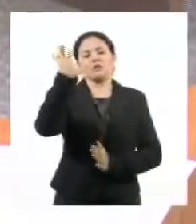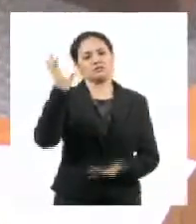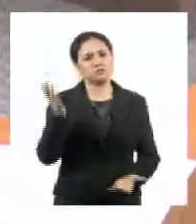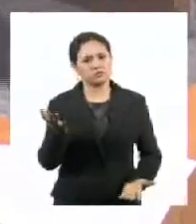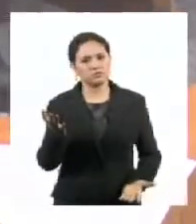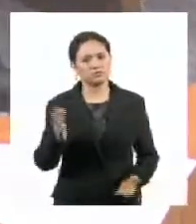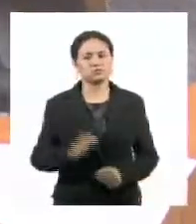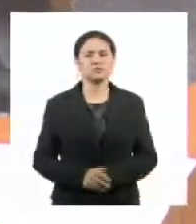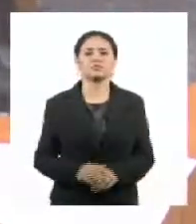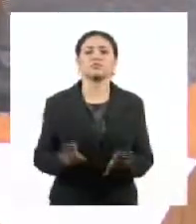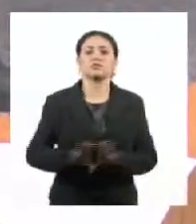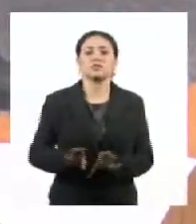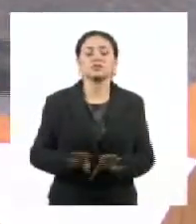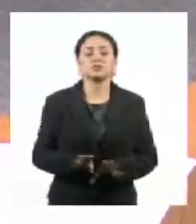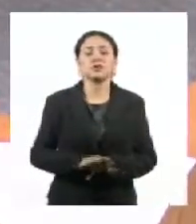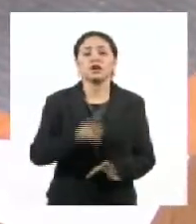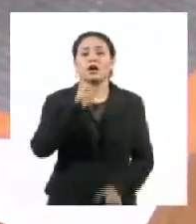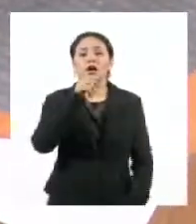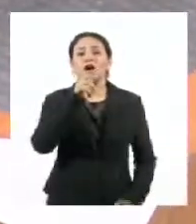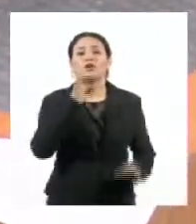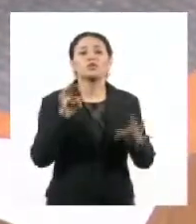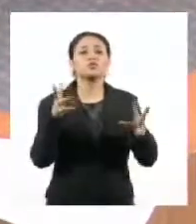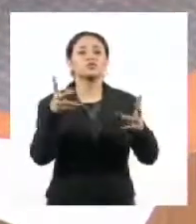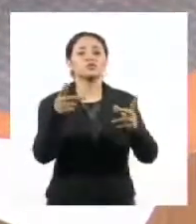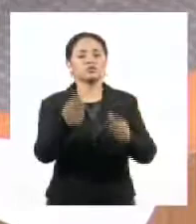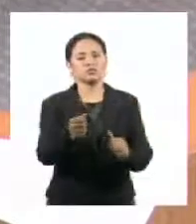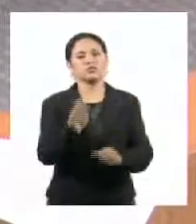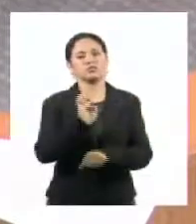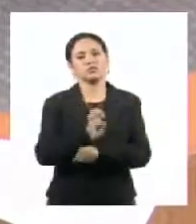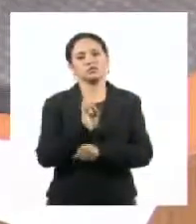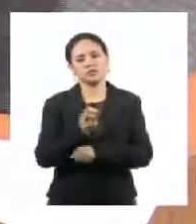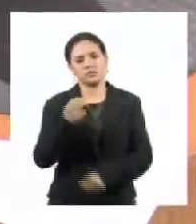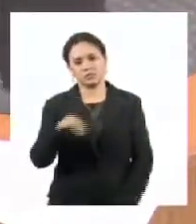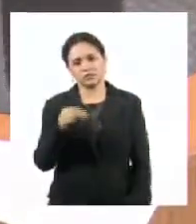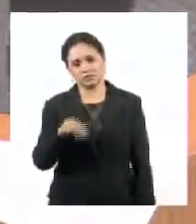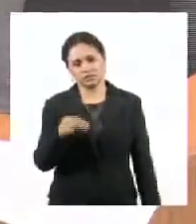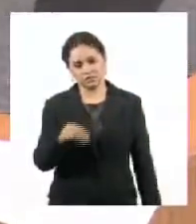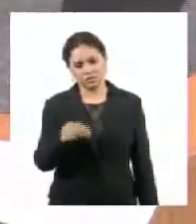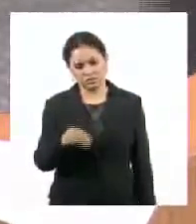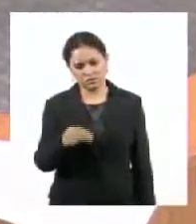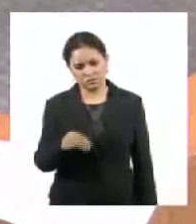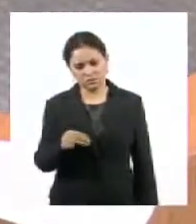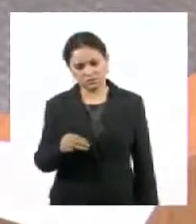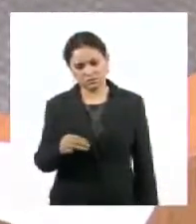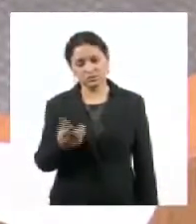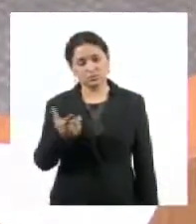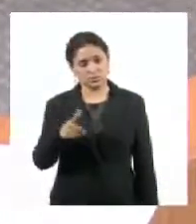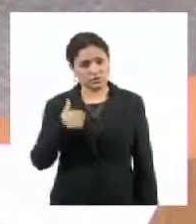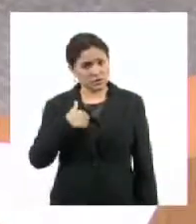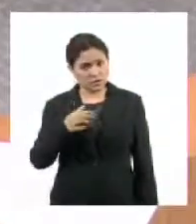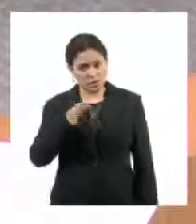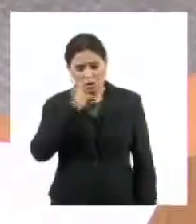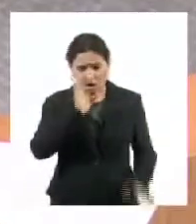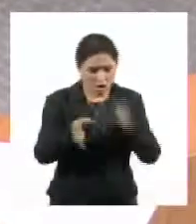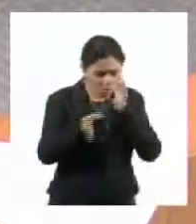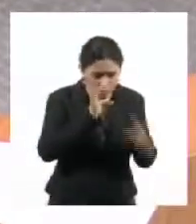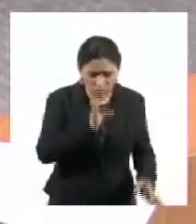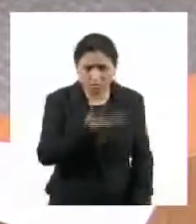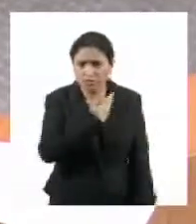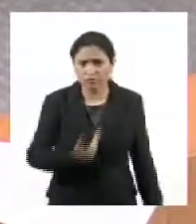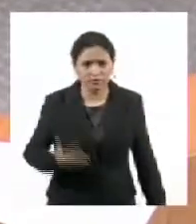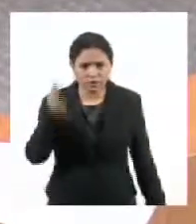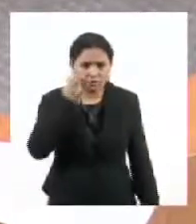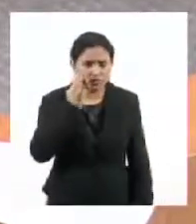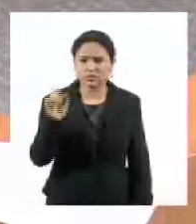Todos do Estado do Maranhão, que eu chamei aqui a atenção, mais uma vez, para que fique bem claro, não estou criticando o governo do Estado do Maranhão, estou